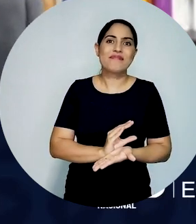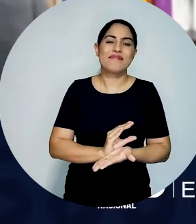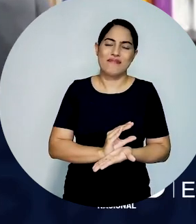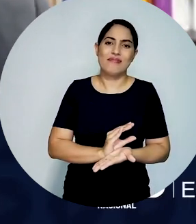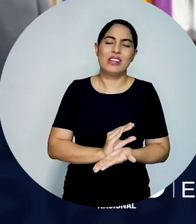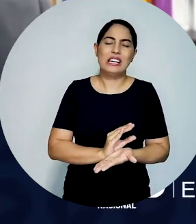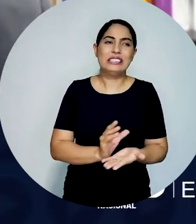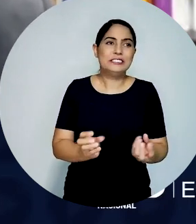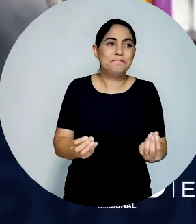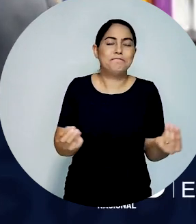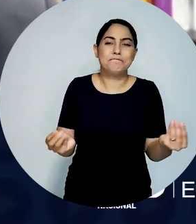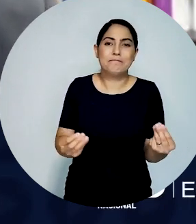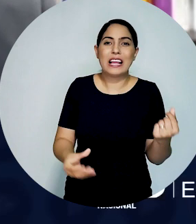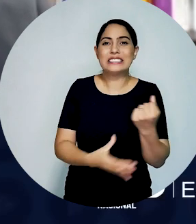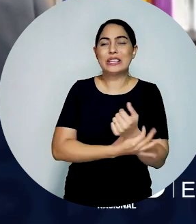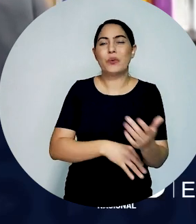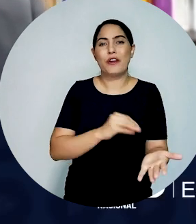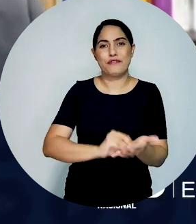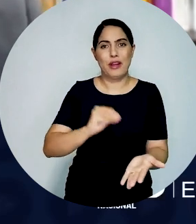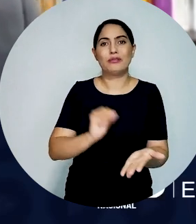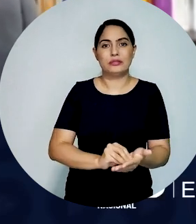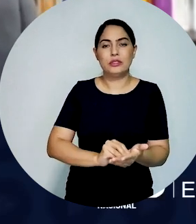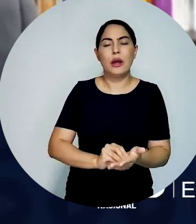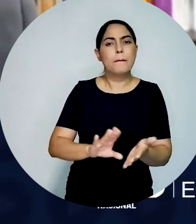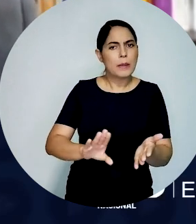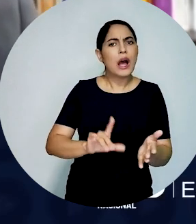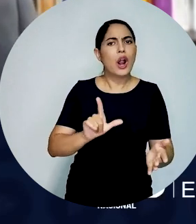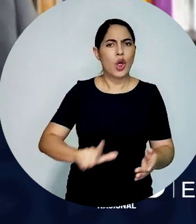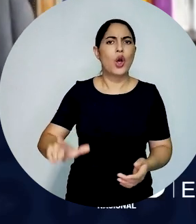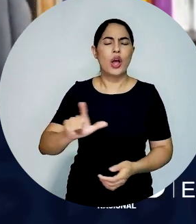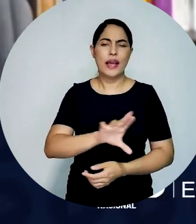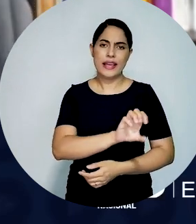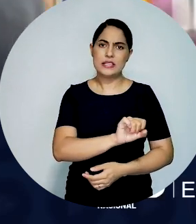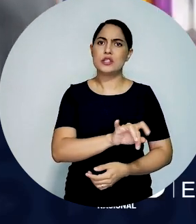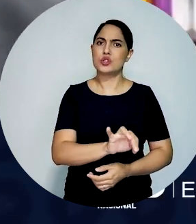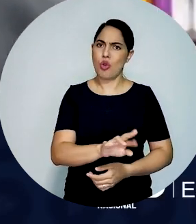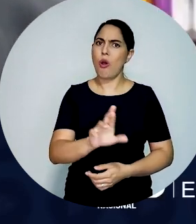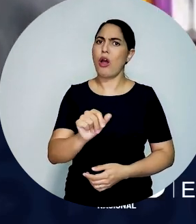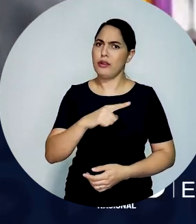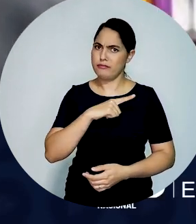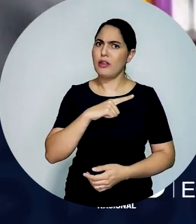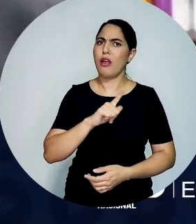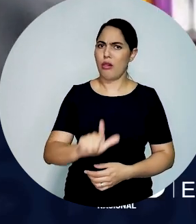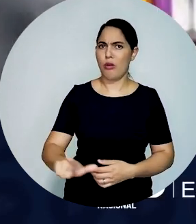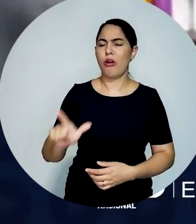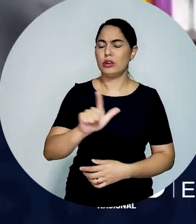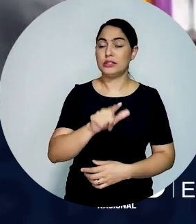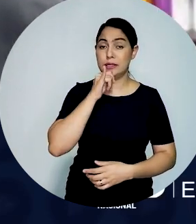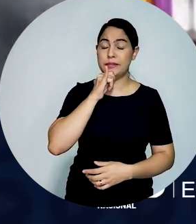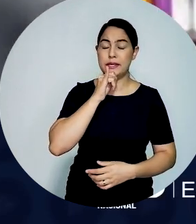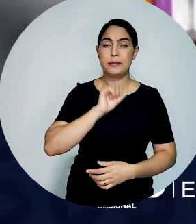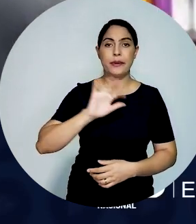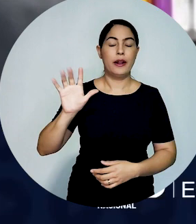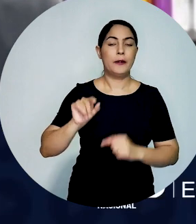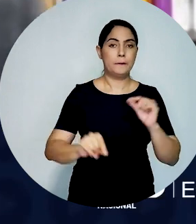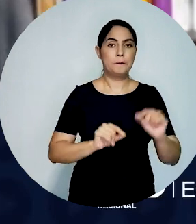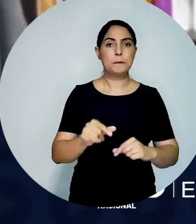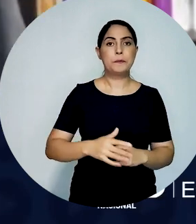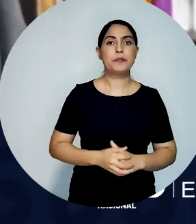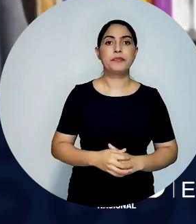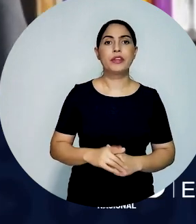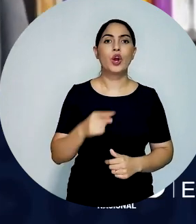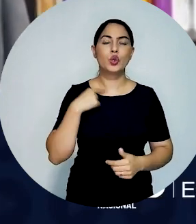não conseguiu satisfazer seu crédito e tudo mais. Então ali essa insegurança ali não existe, mas existe no